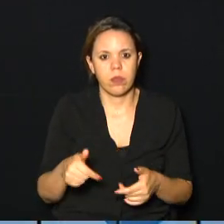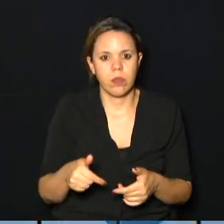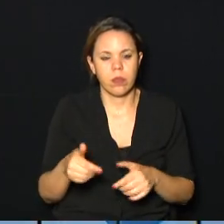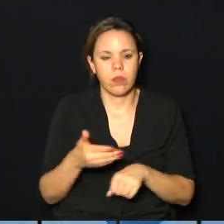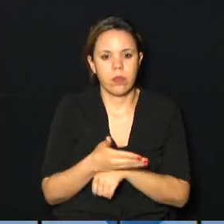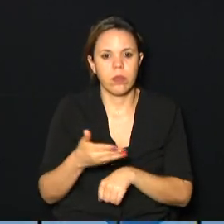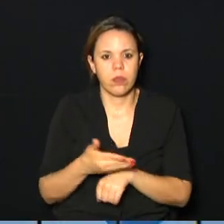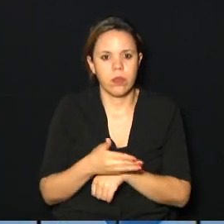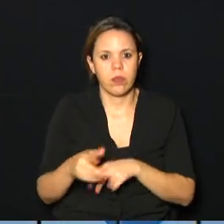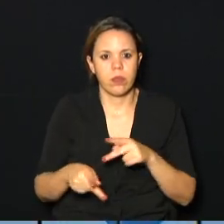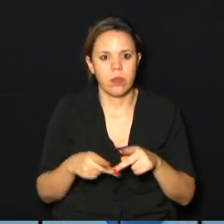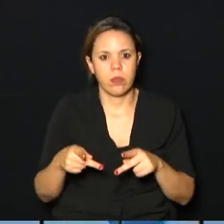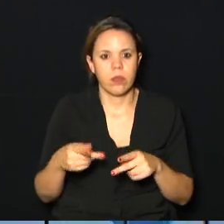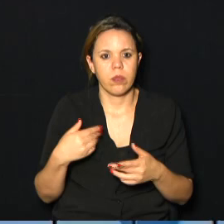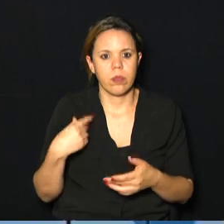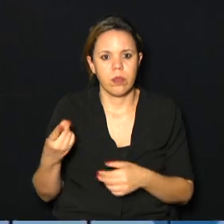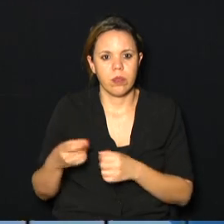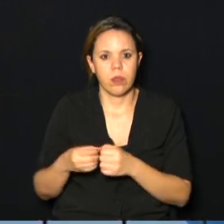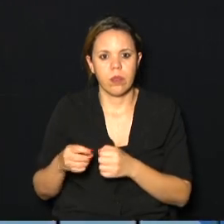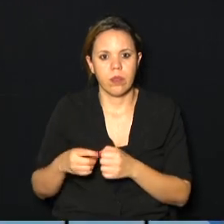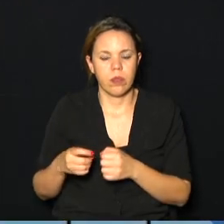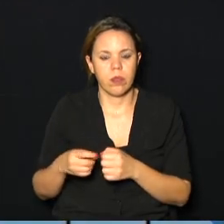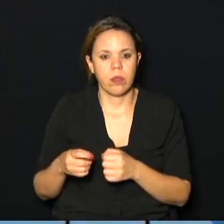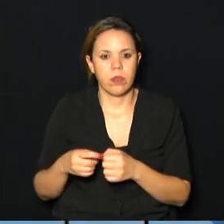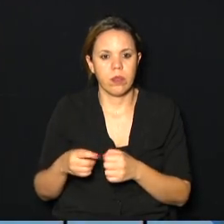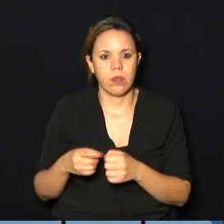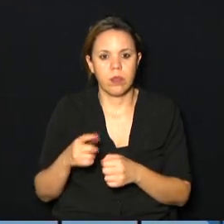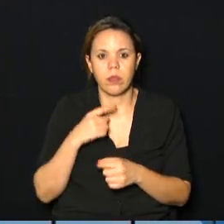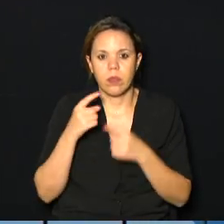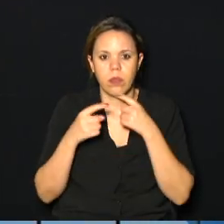nossa participação, minha e da doutora, e se você tiver